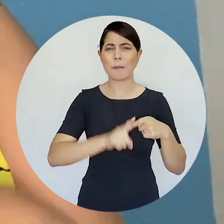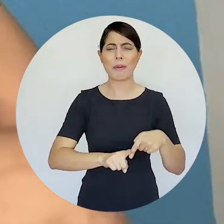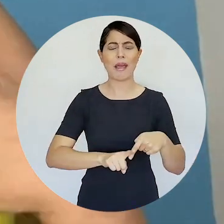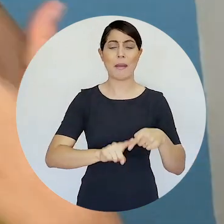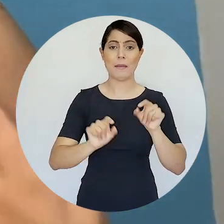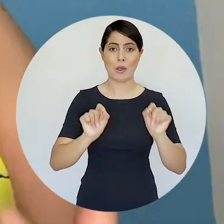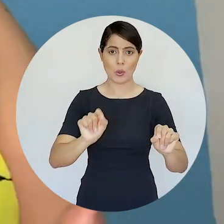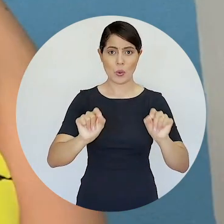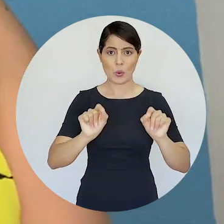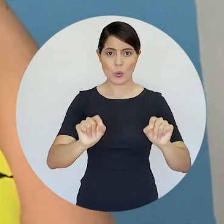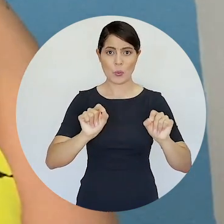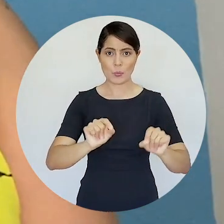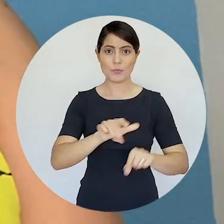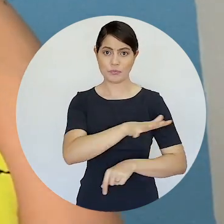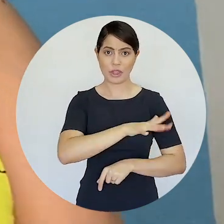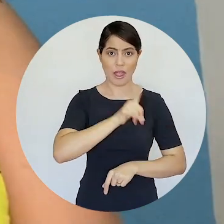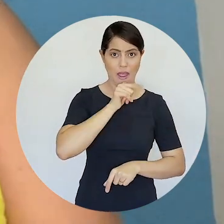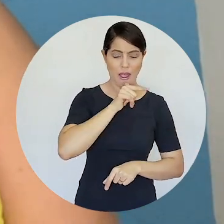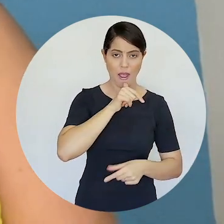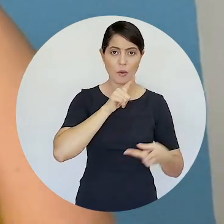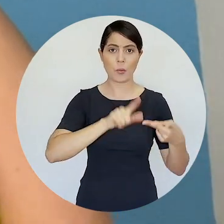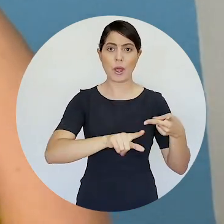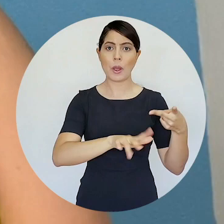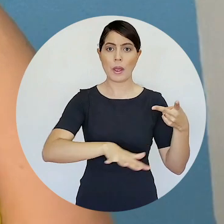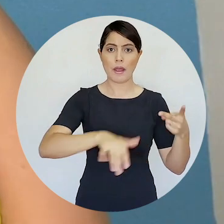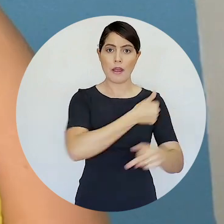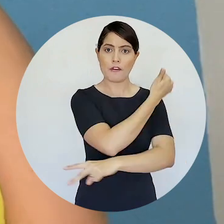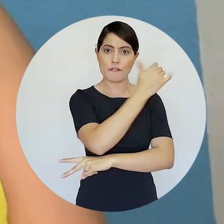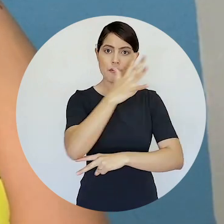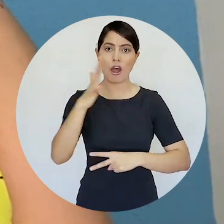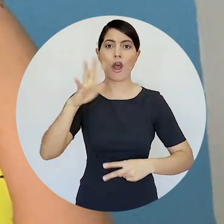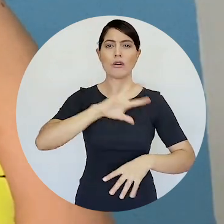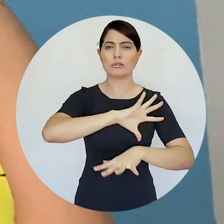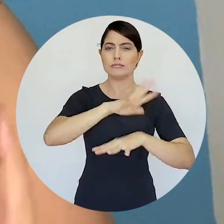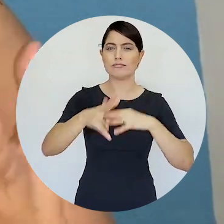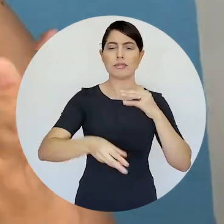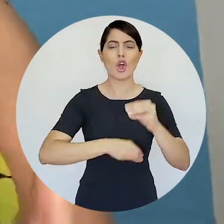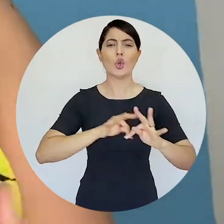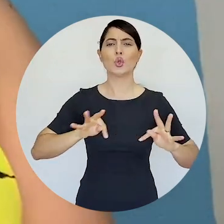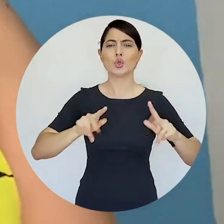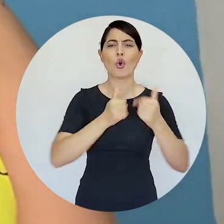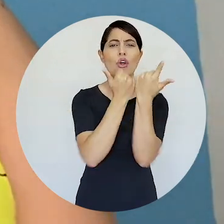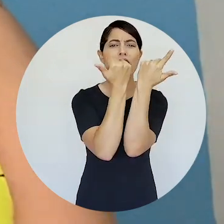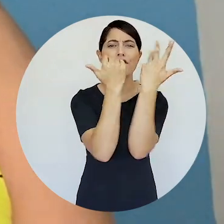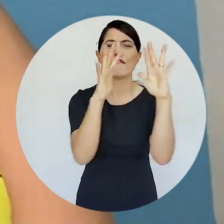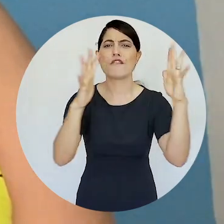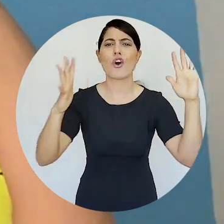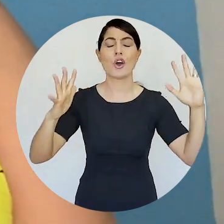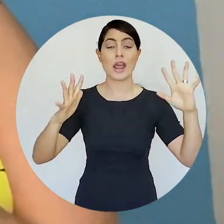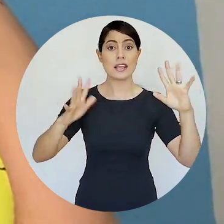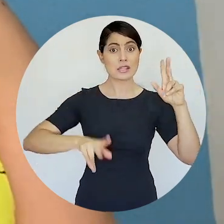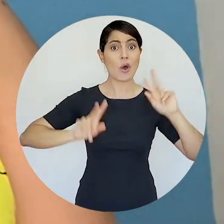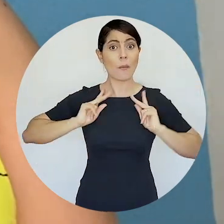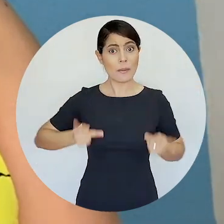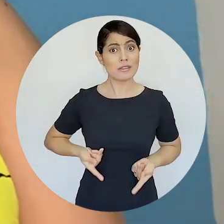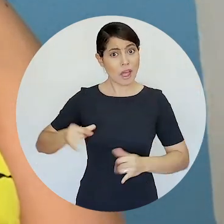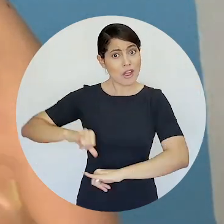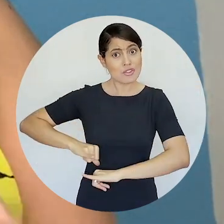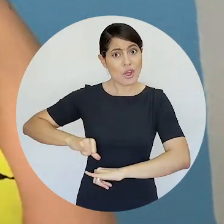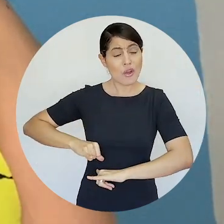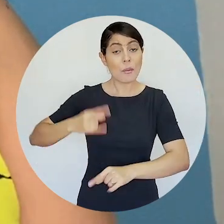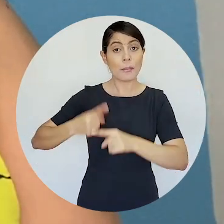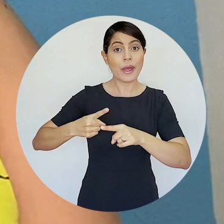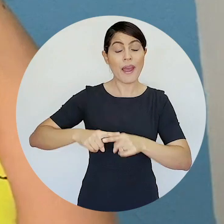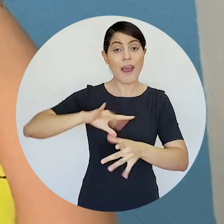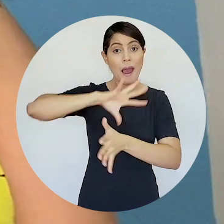naturais, aos nossos recursos hídricos, à nossa fauna, às nossas florestas e a toda a humanidade. A Amazônia é